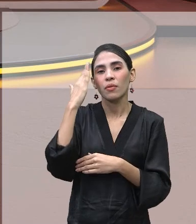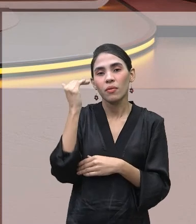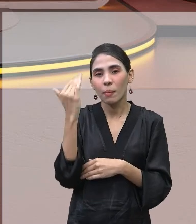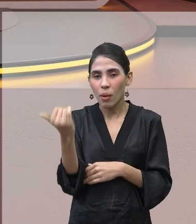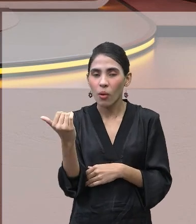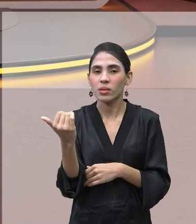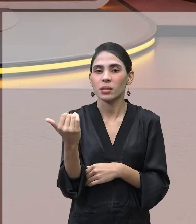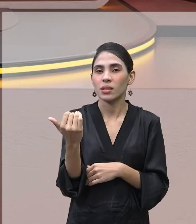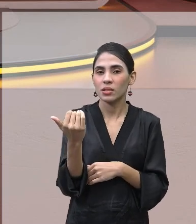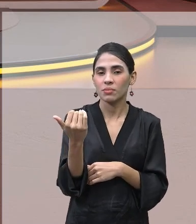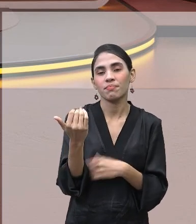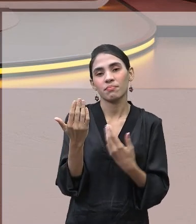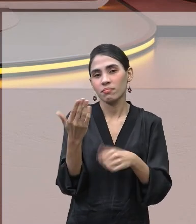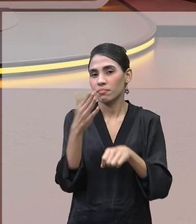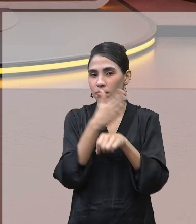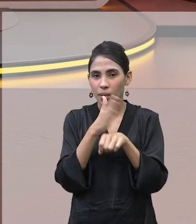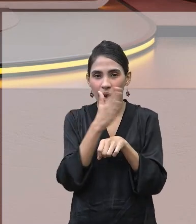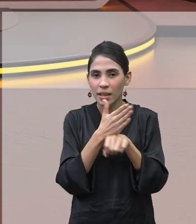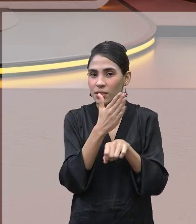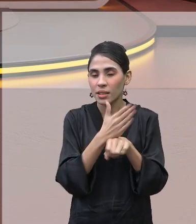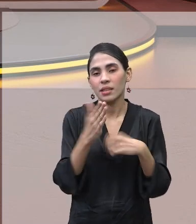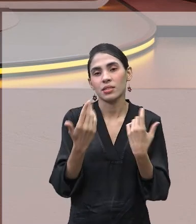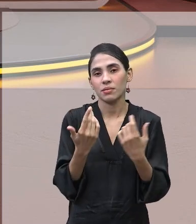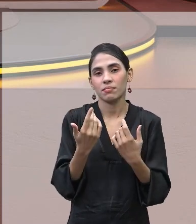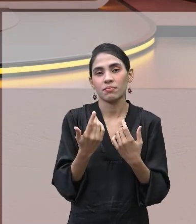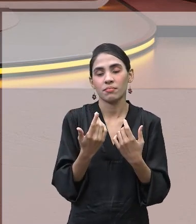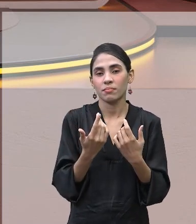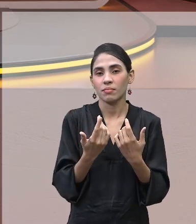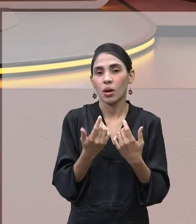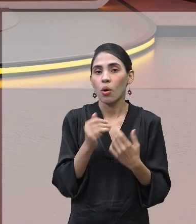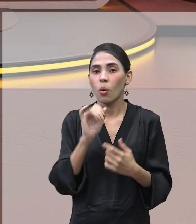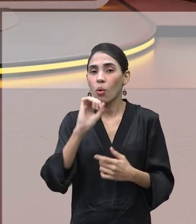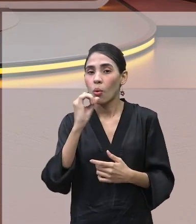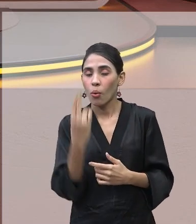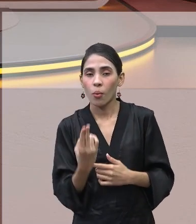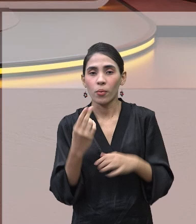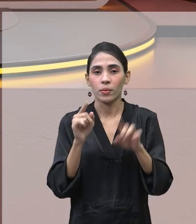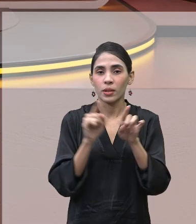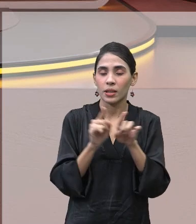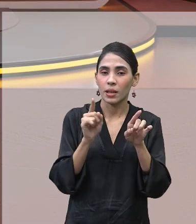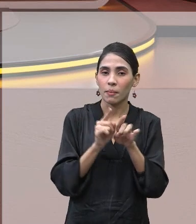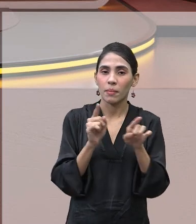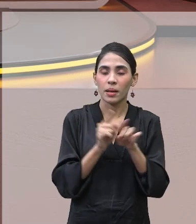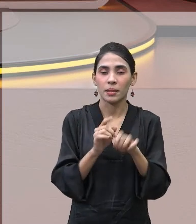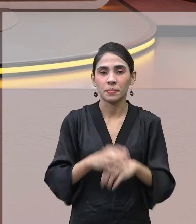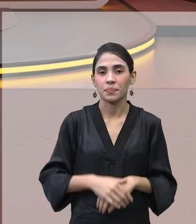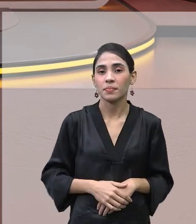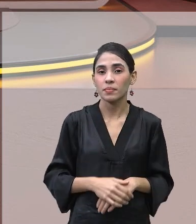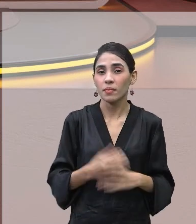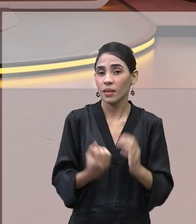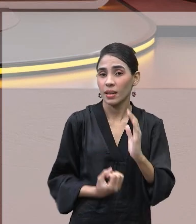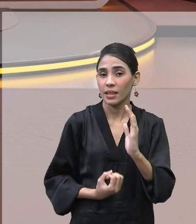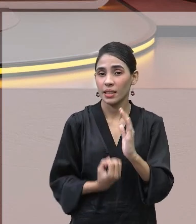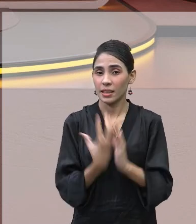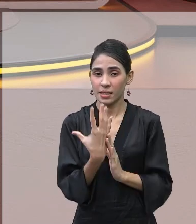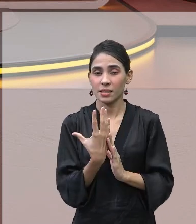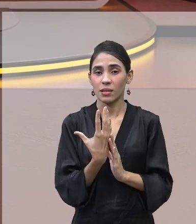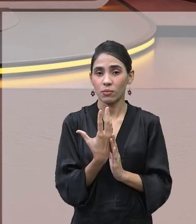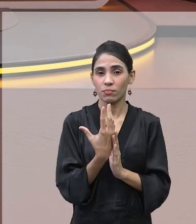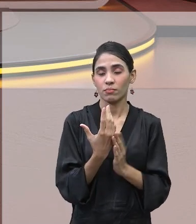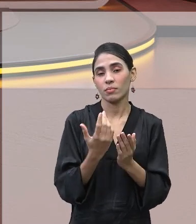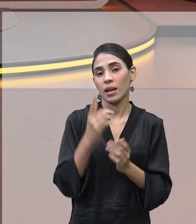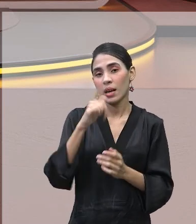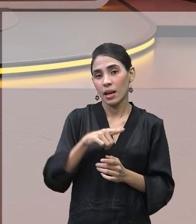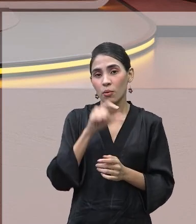tradicionais, né, das atividades que se faz ali, ou um dos primeiros momentos da implantação dessa atividade,